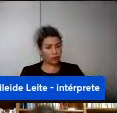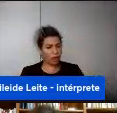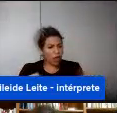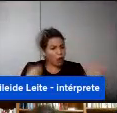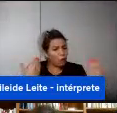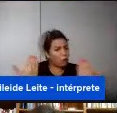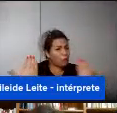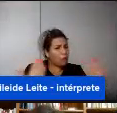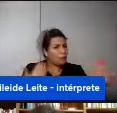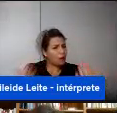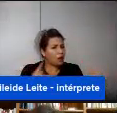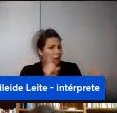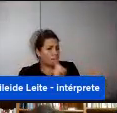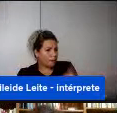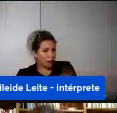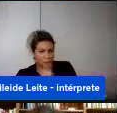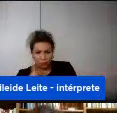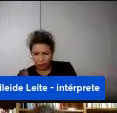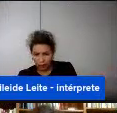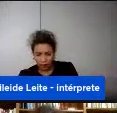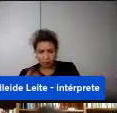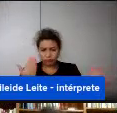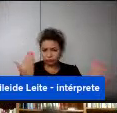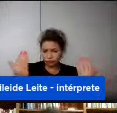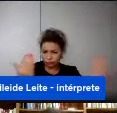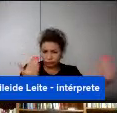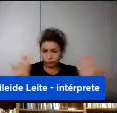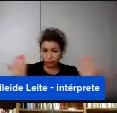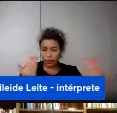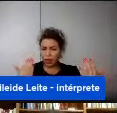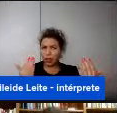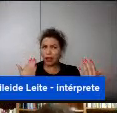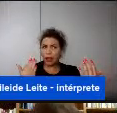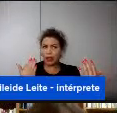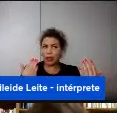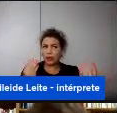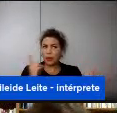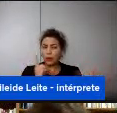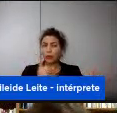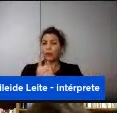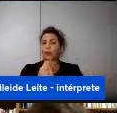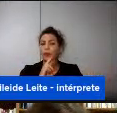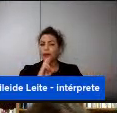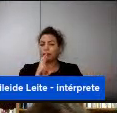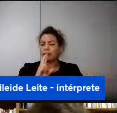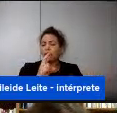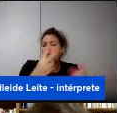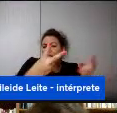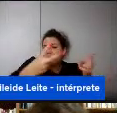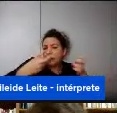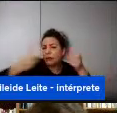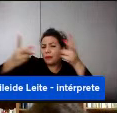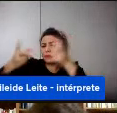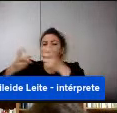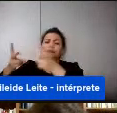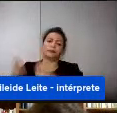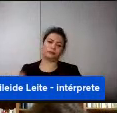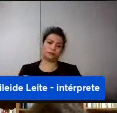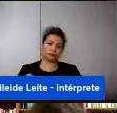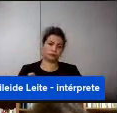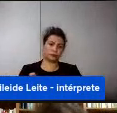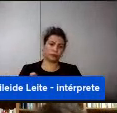comparação dessas duas distribuições aqui me leva a uma inferência perceptual.